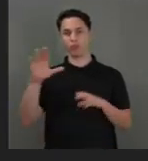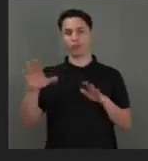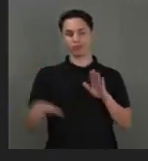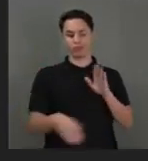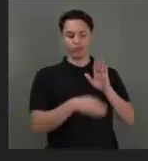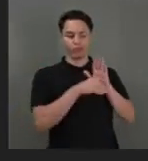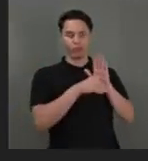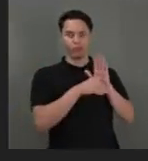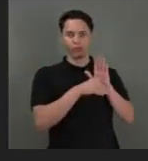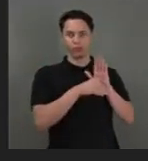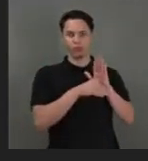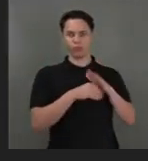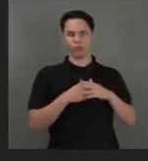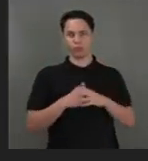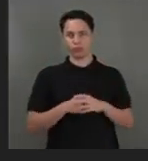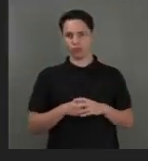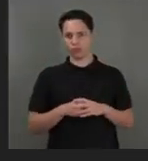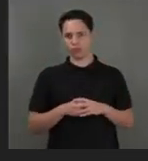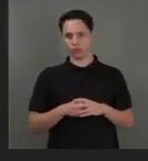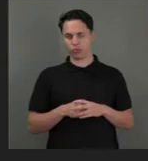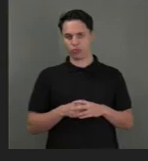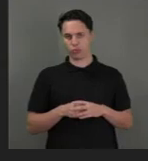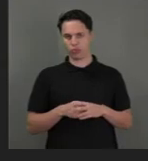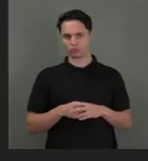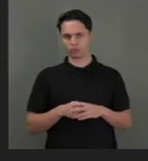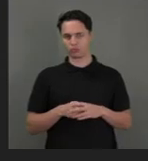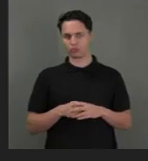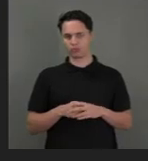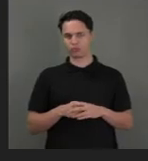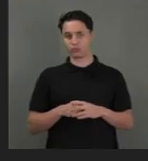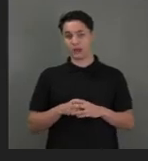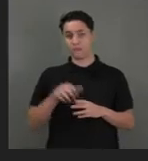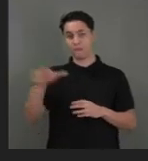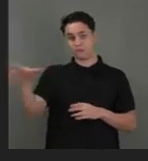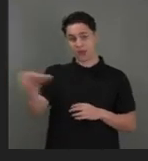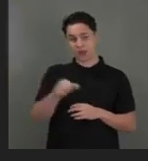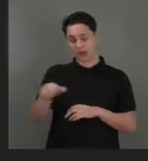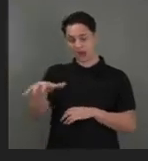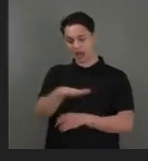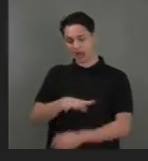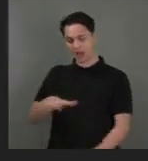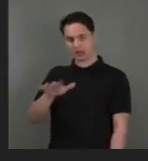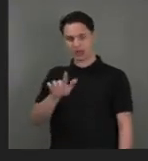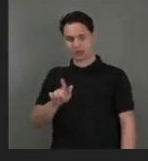mais da metade do território da Guiana, país vizinho, onde vivem mais de